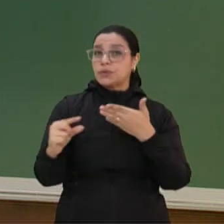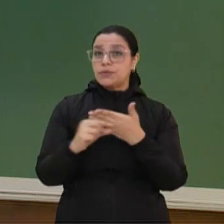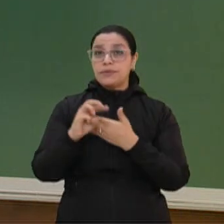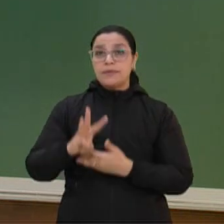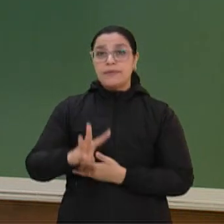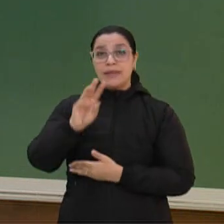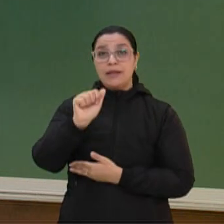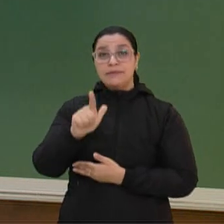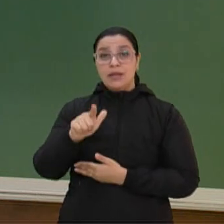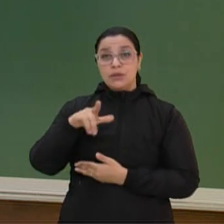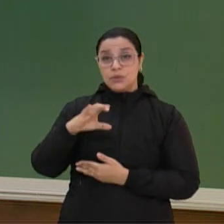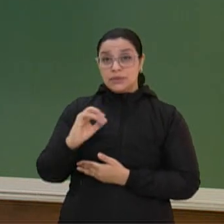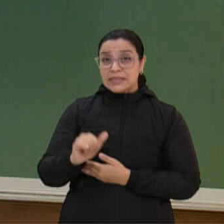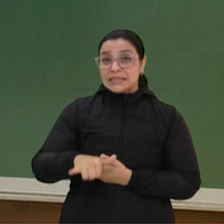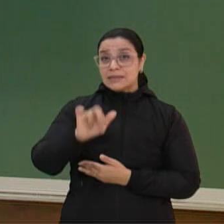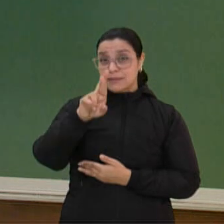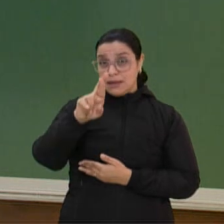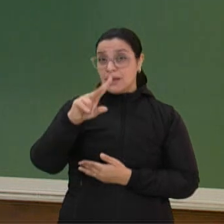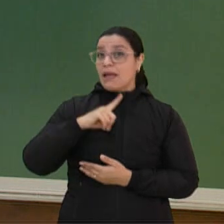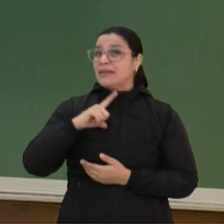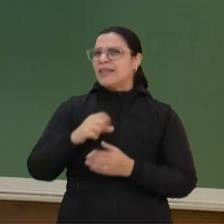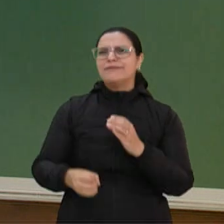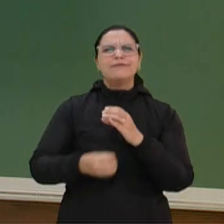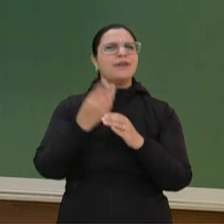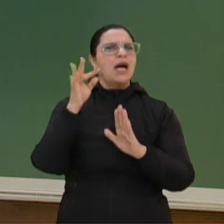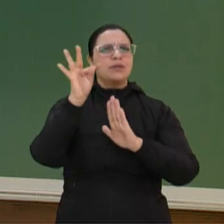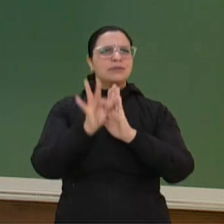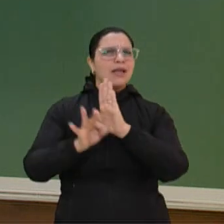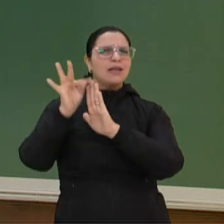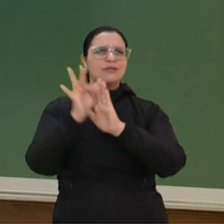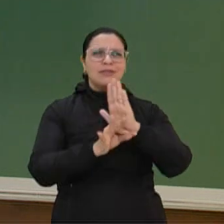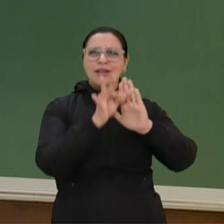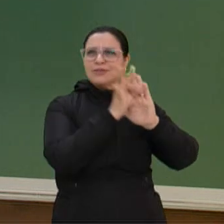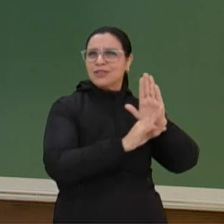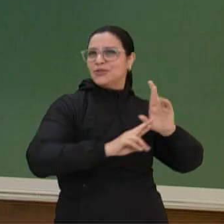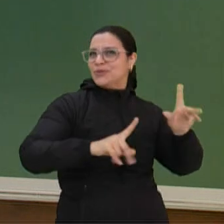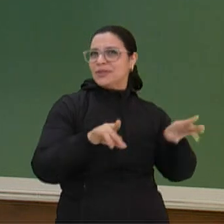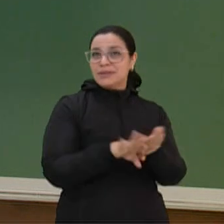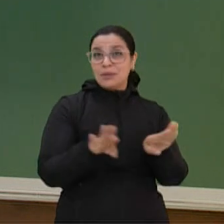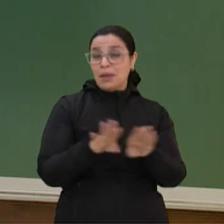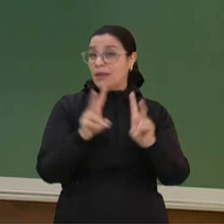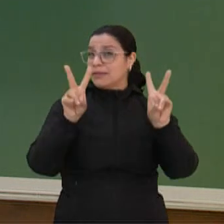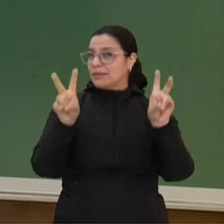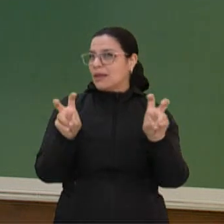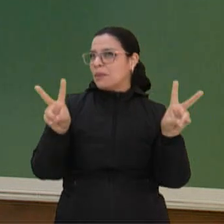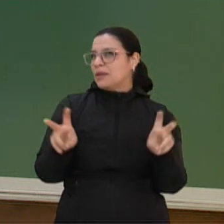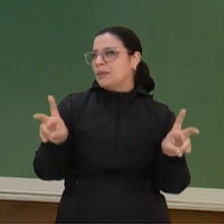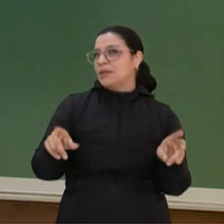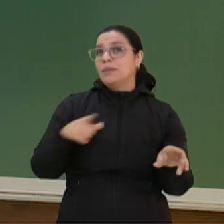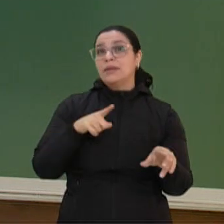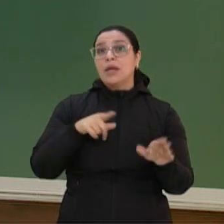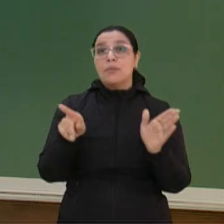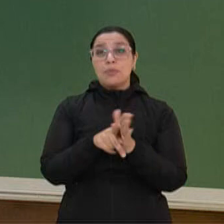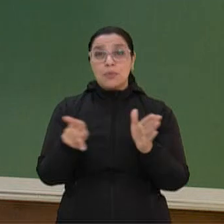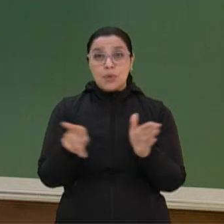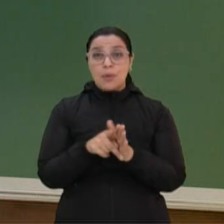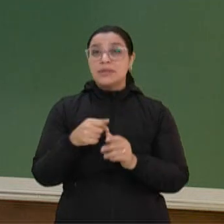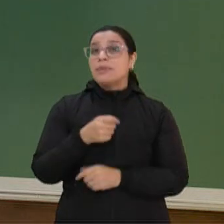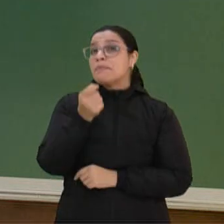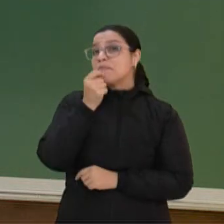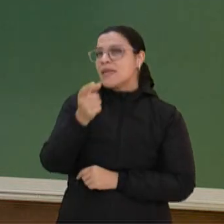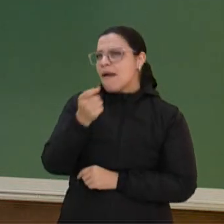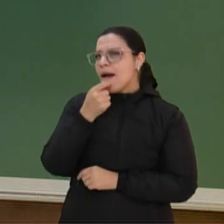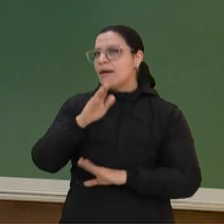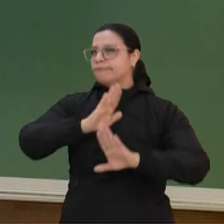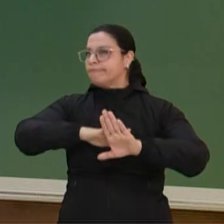Valcer Carrasco, ele tem várias abordagens, ou seja, ele escreveu nesse cunho humorístico